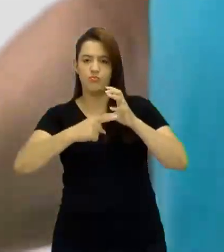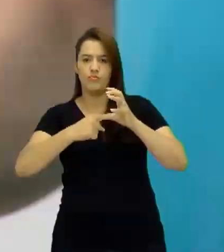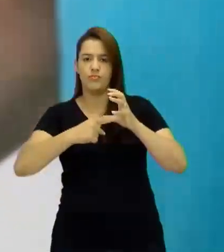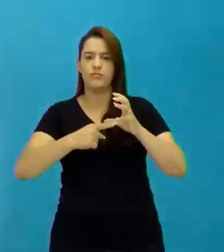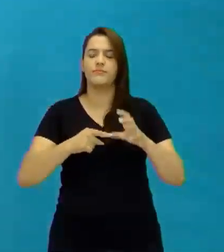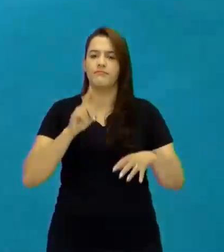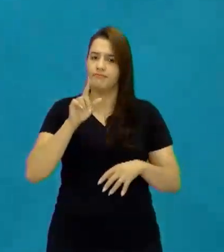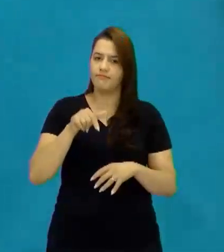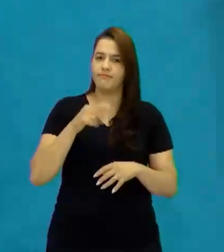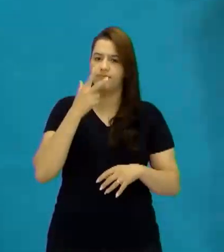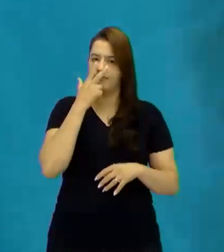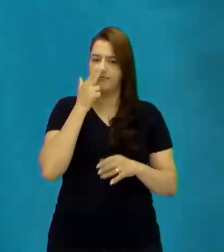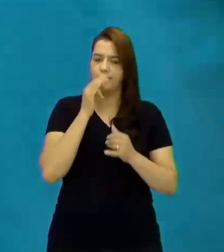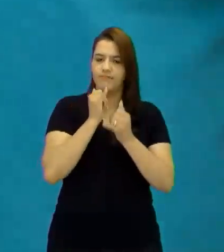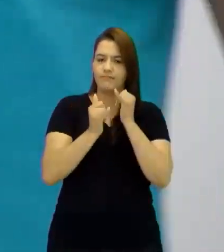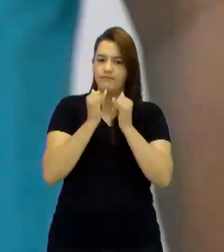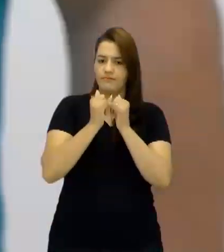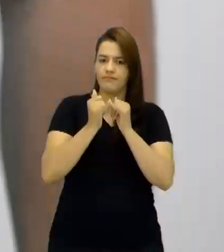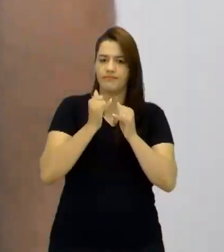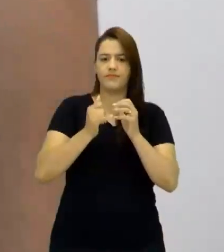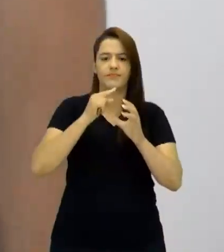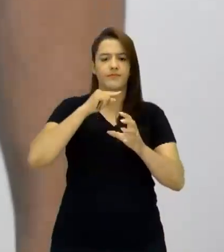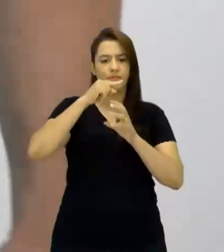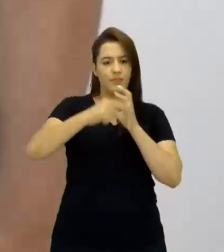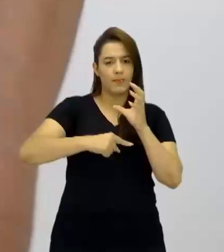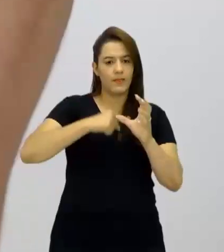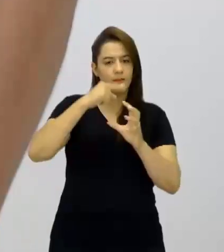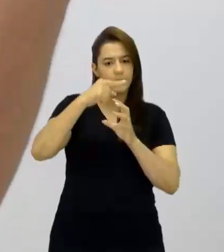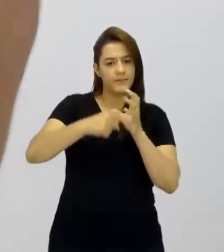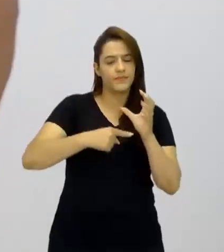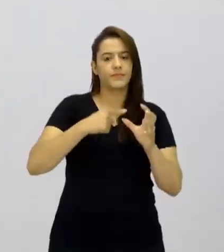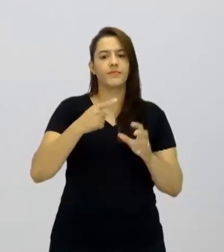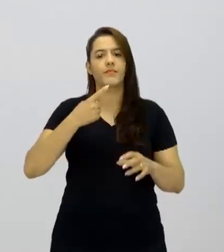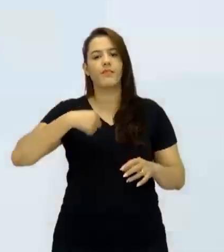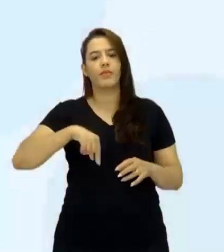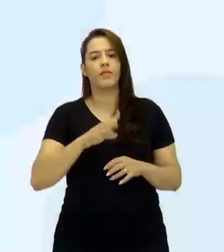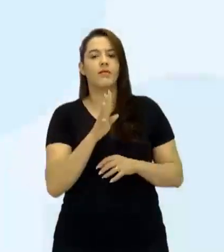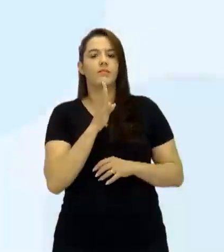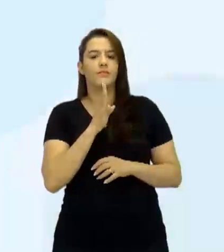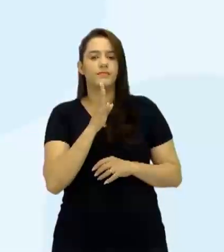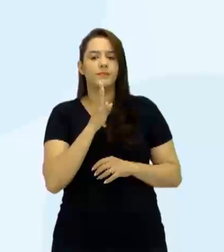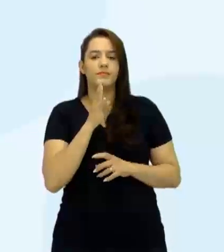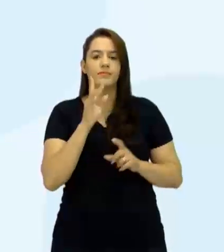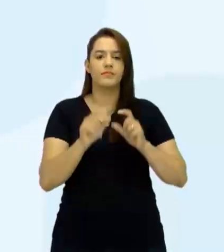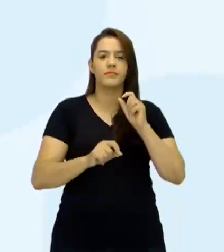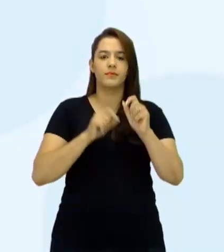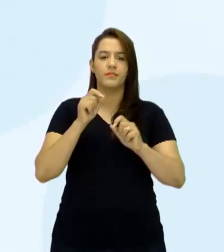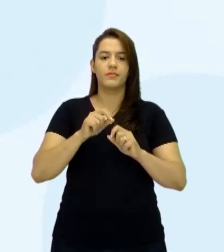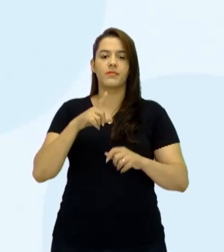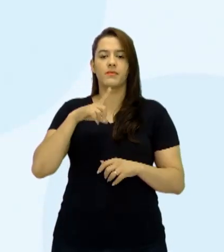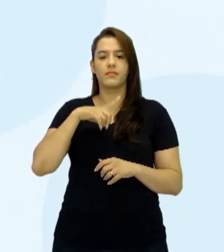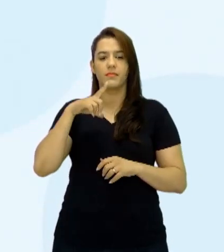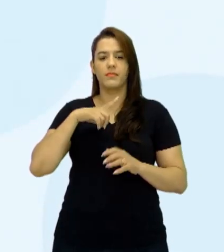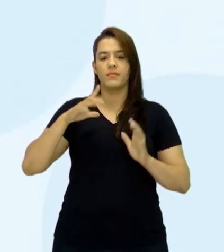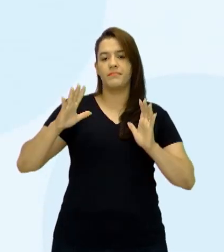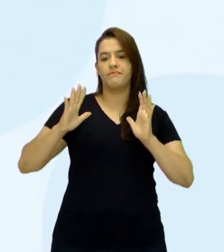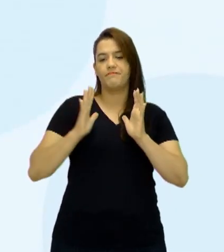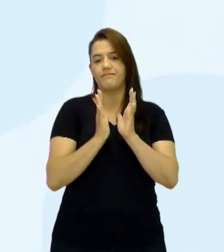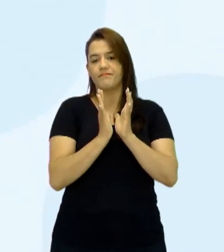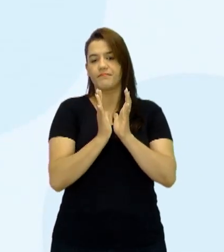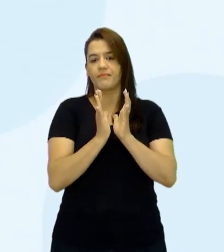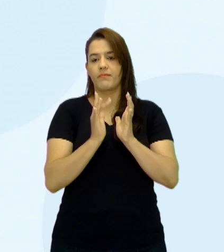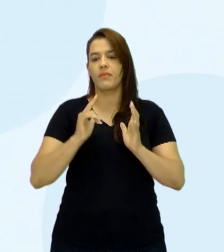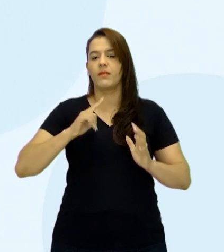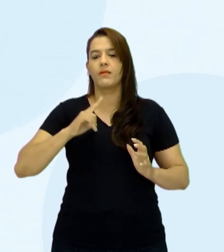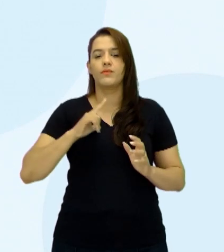Agora, é também do nosso conhecimento, agora pode ir para o slide, ó, o achatamento da Terra. Mas esse achatamento, ali eu coloquei